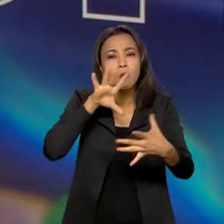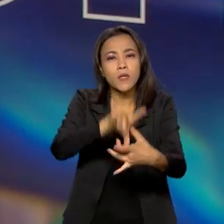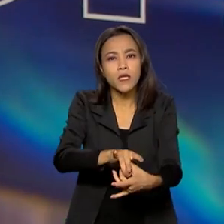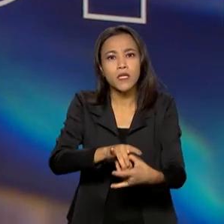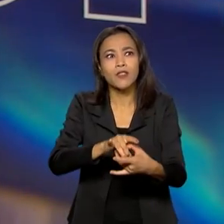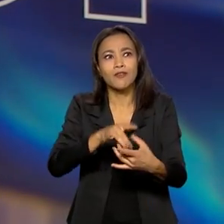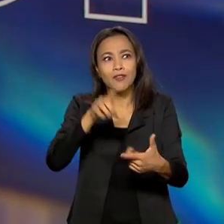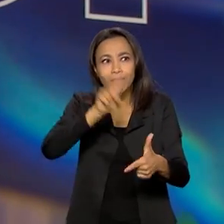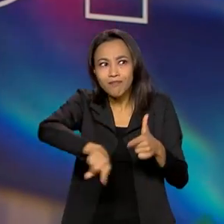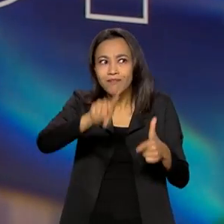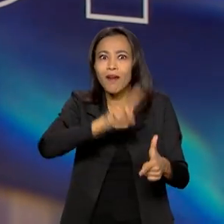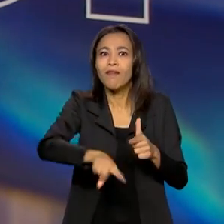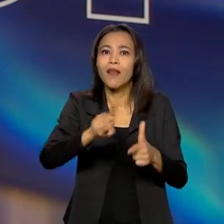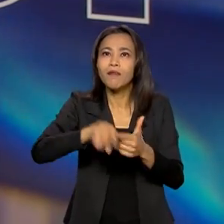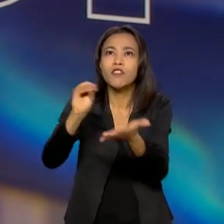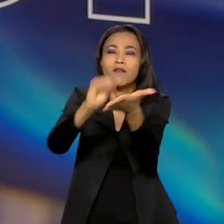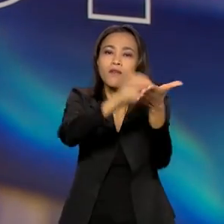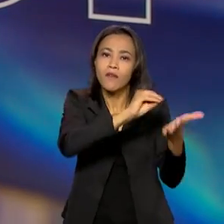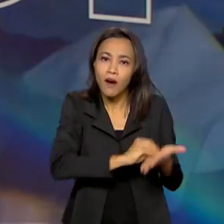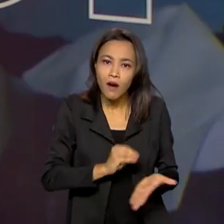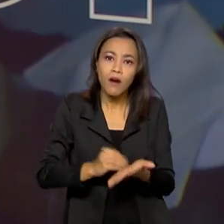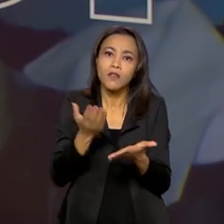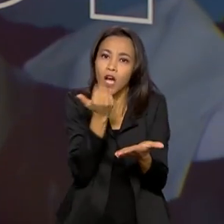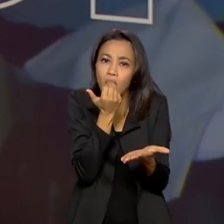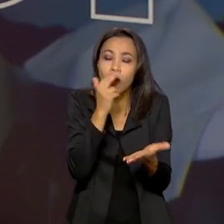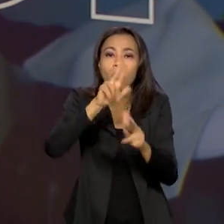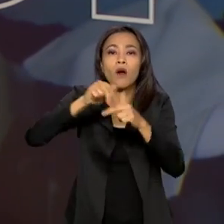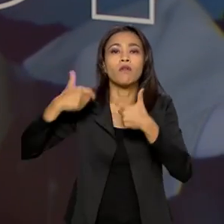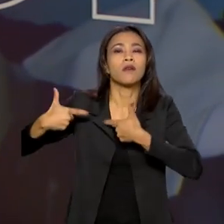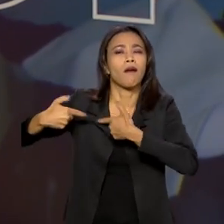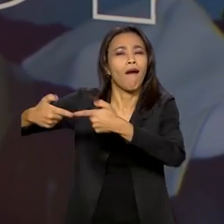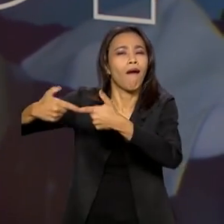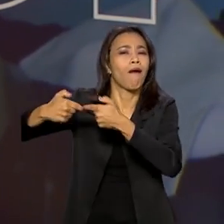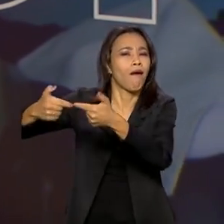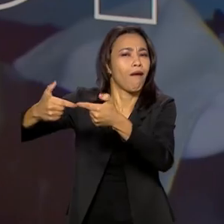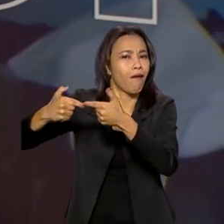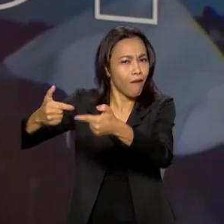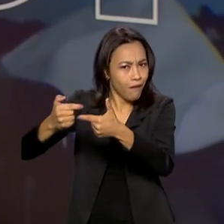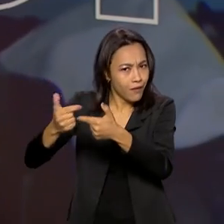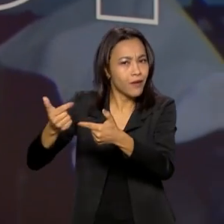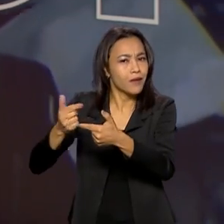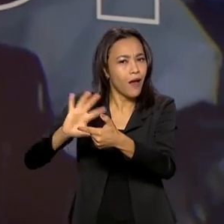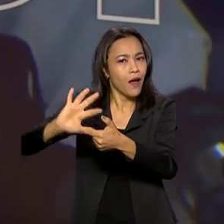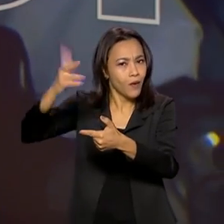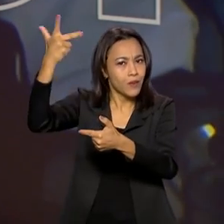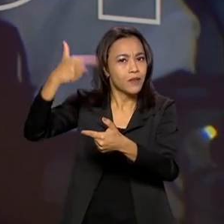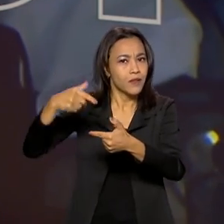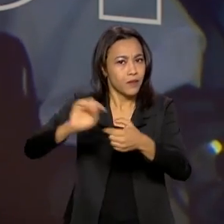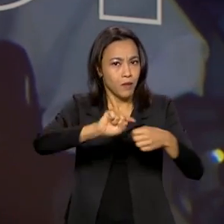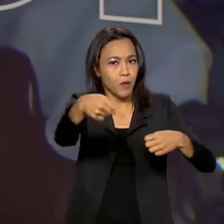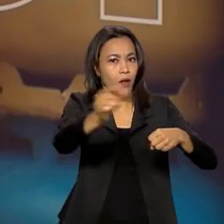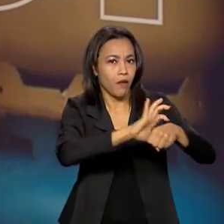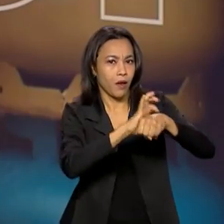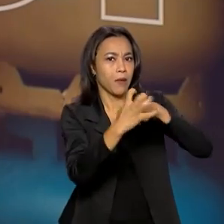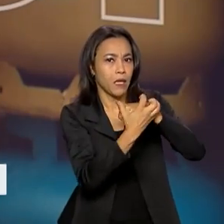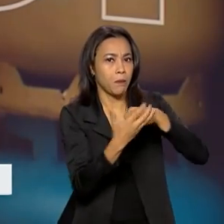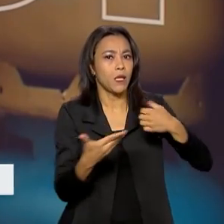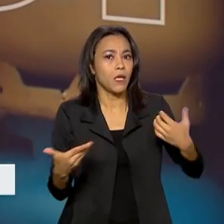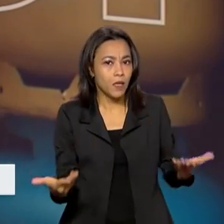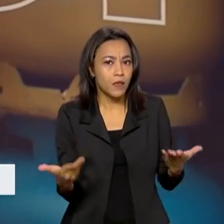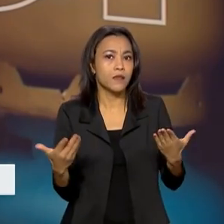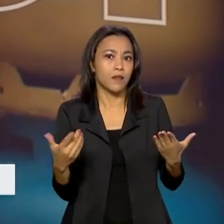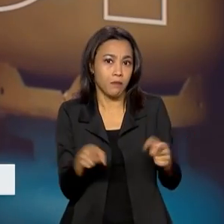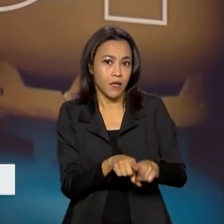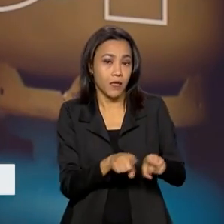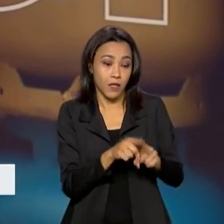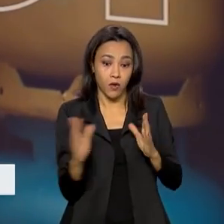e alimentar isso principalmente por conta da guerra que estamos vivendo pós pandemia e uma guerra veja que hoje